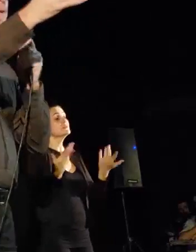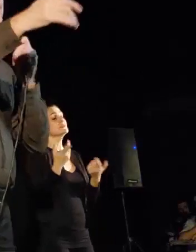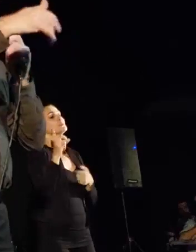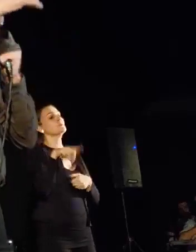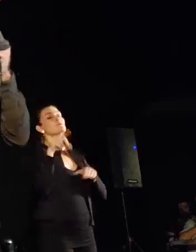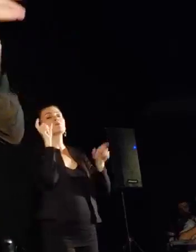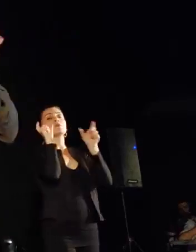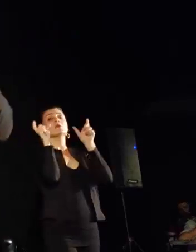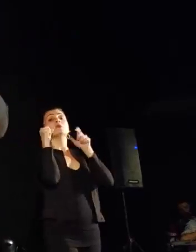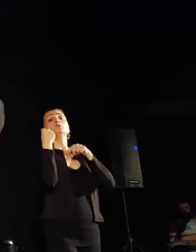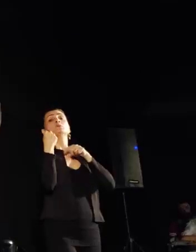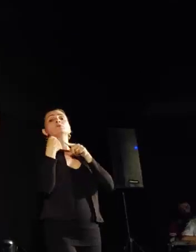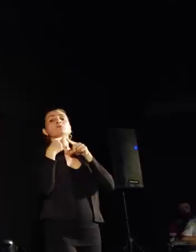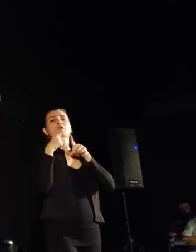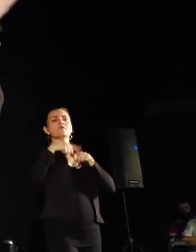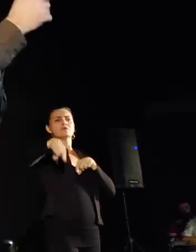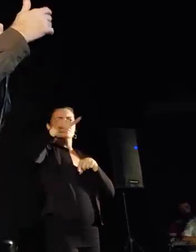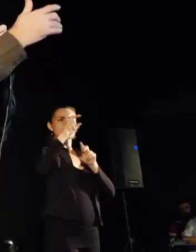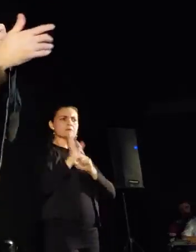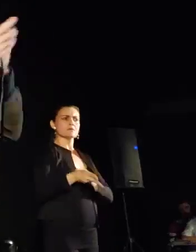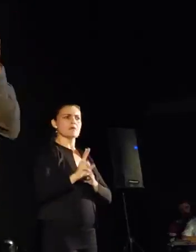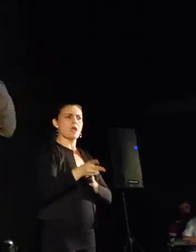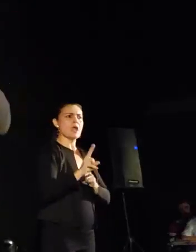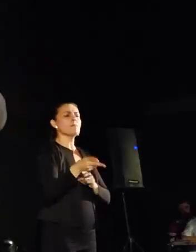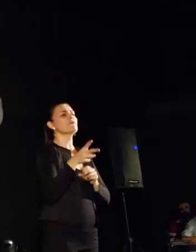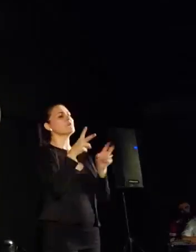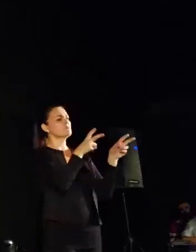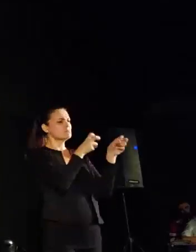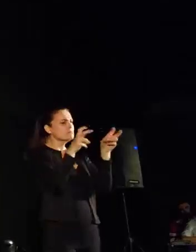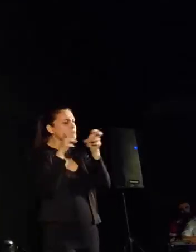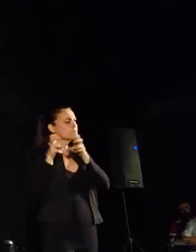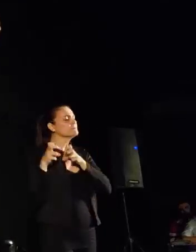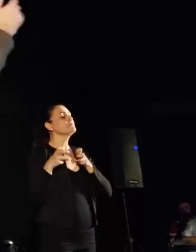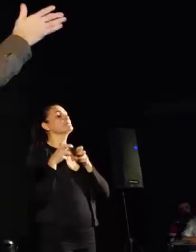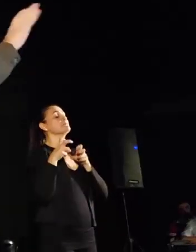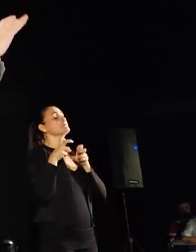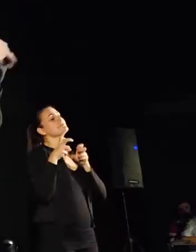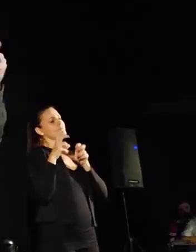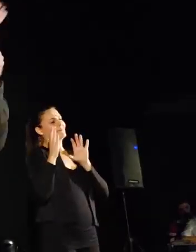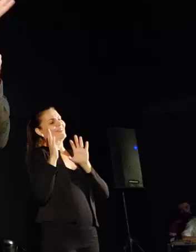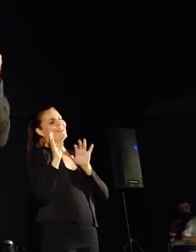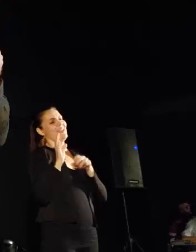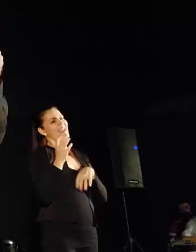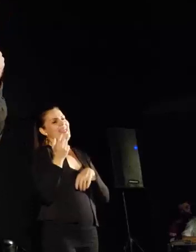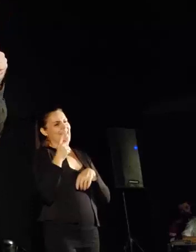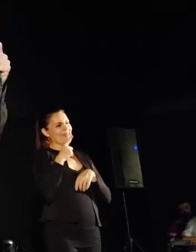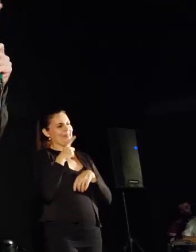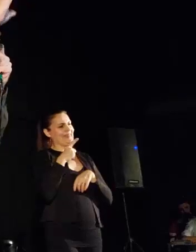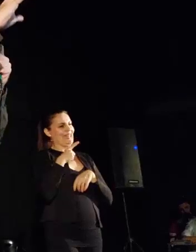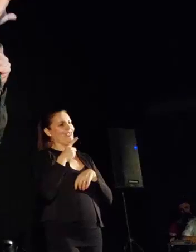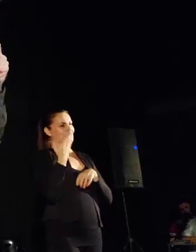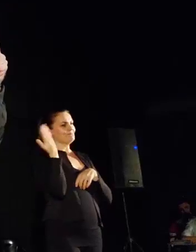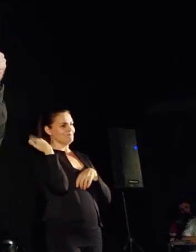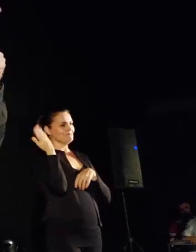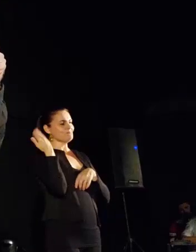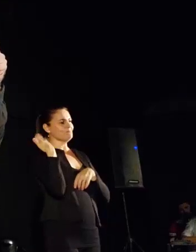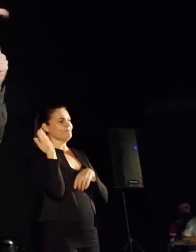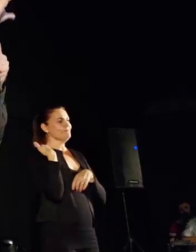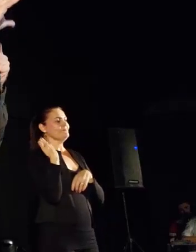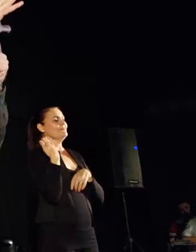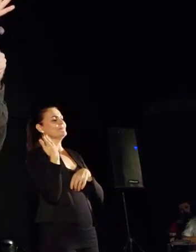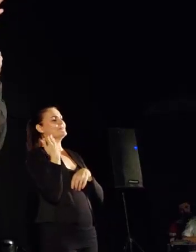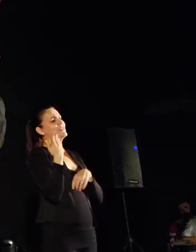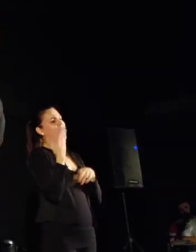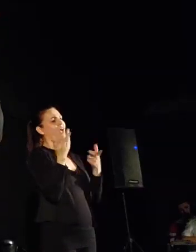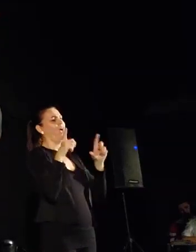ver, né? Aí quando, por exemplo, começam... Teve uma chamada em um jornal, que eu até esqueci se era jornal,